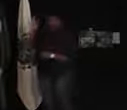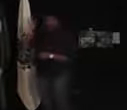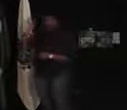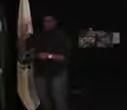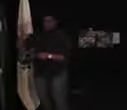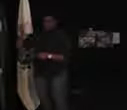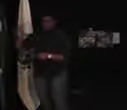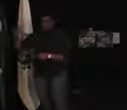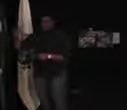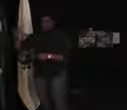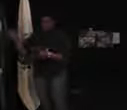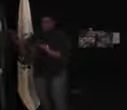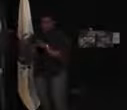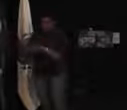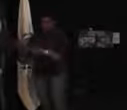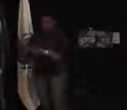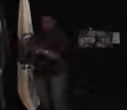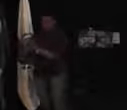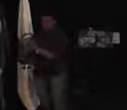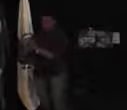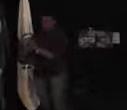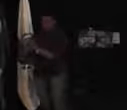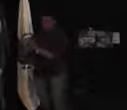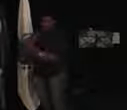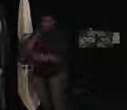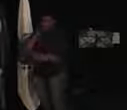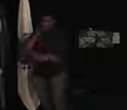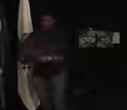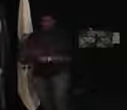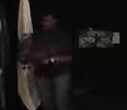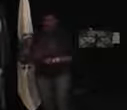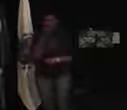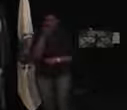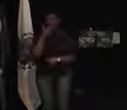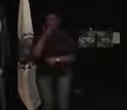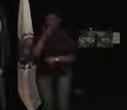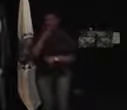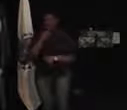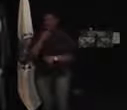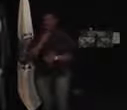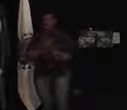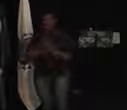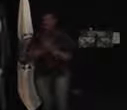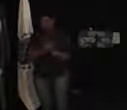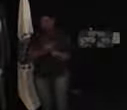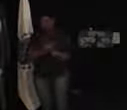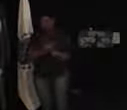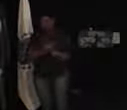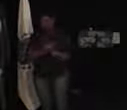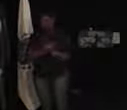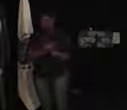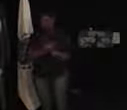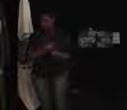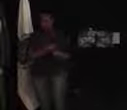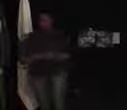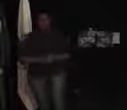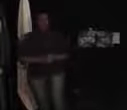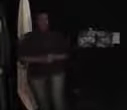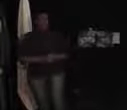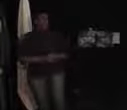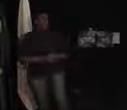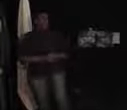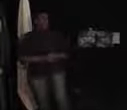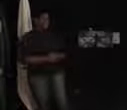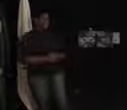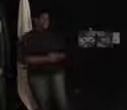diz logo que a culpa é de quem? Da mulher. É mais ou menos isso aí, né? Eu só fiz uma ilustração,